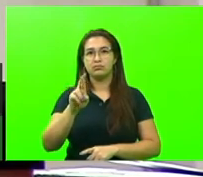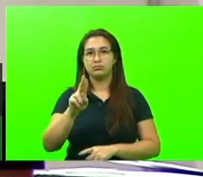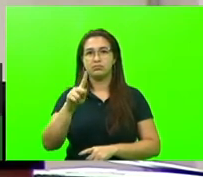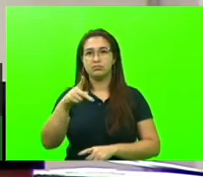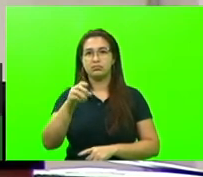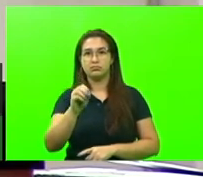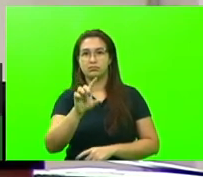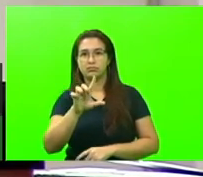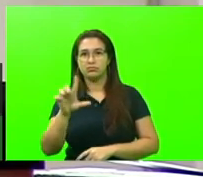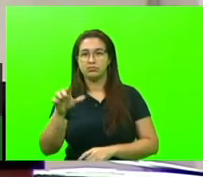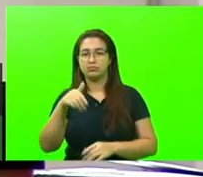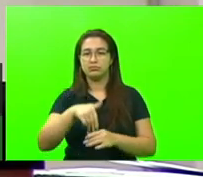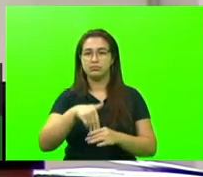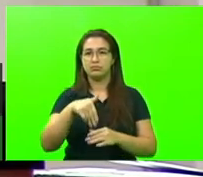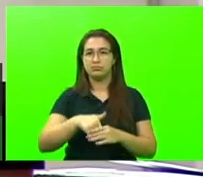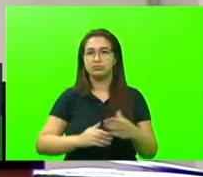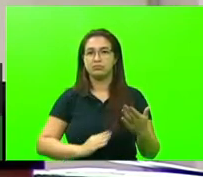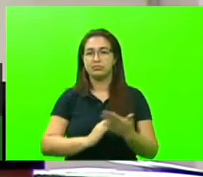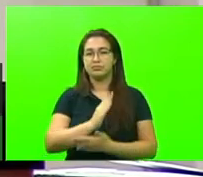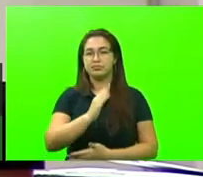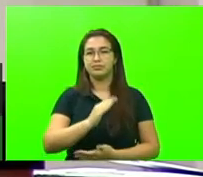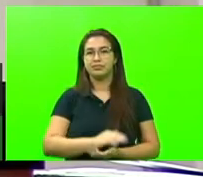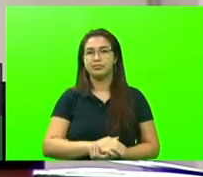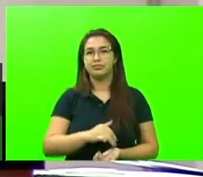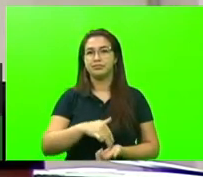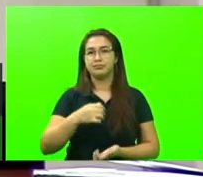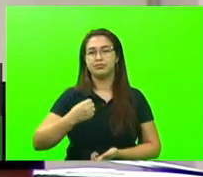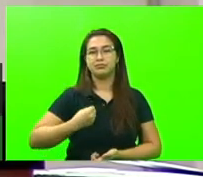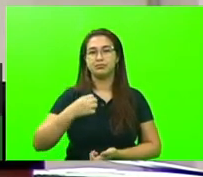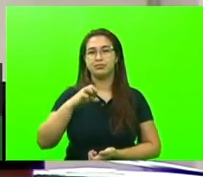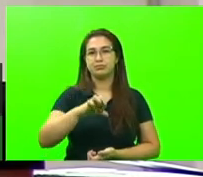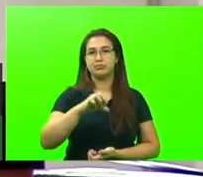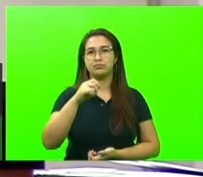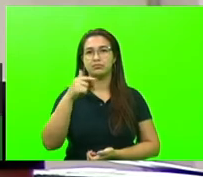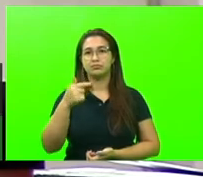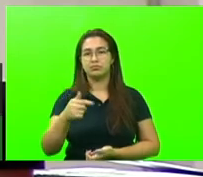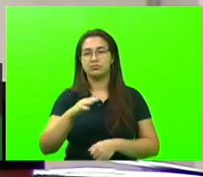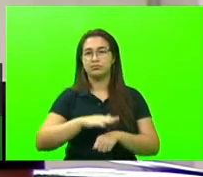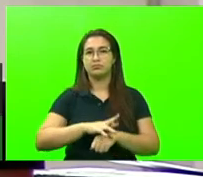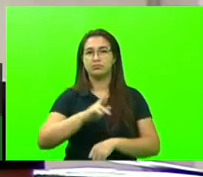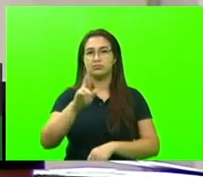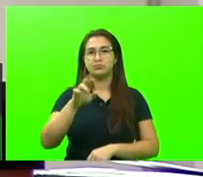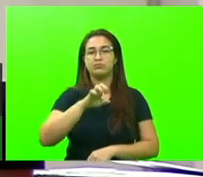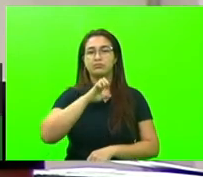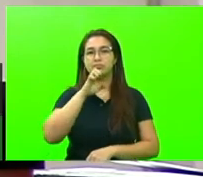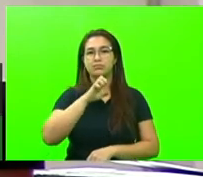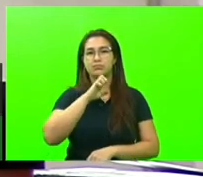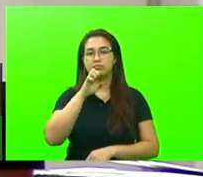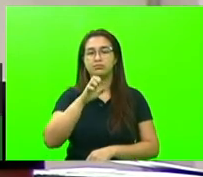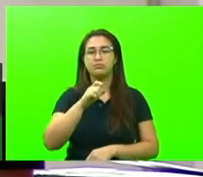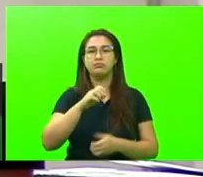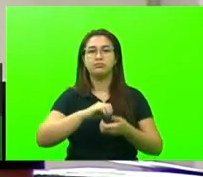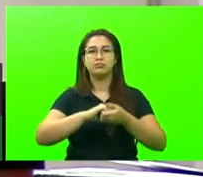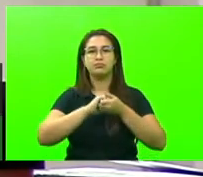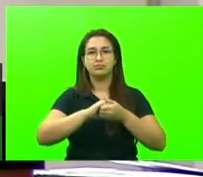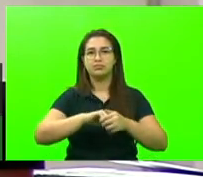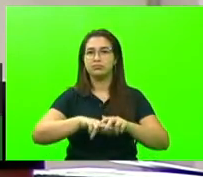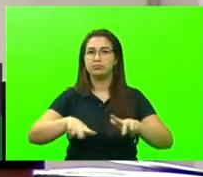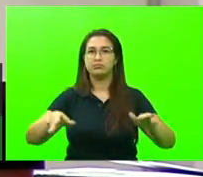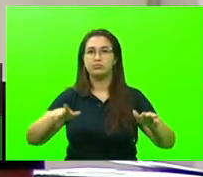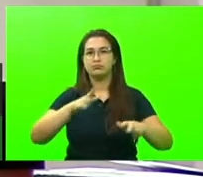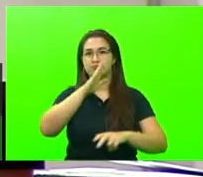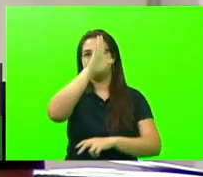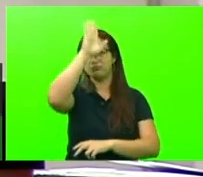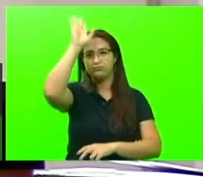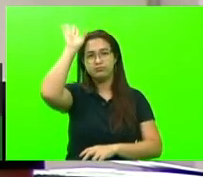Em votação, aprovado. Moção 97, deputado Felipe Estevão, cumprimentando diversos bombeiros da